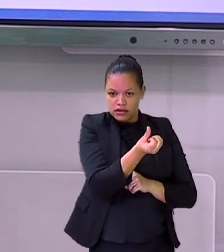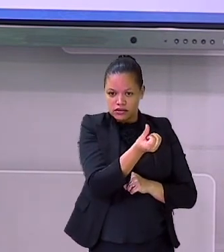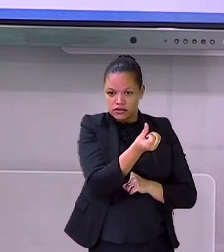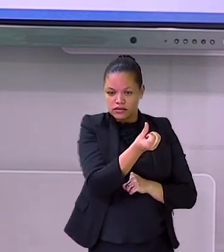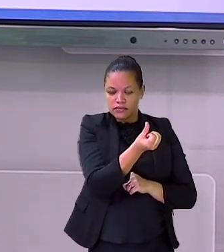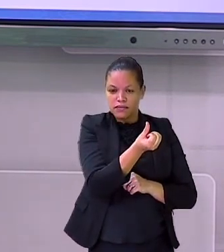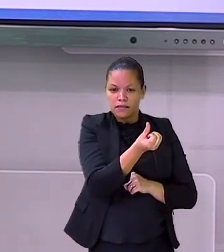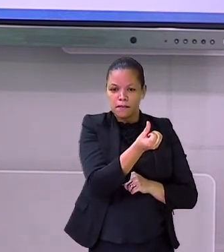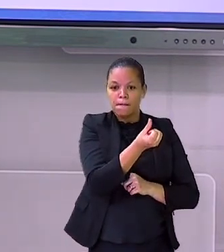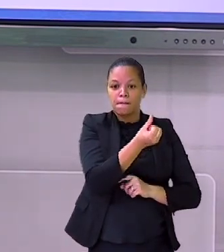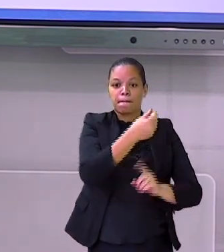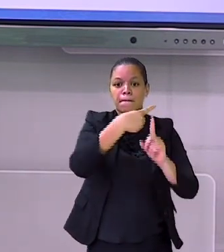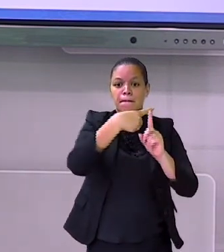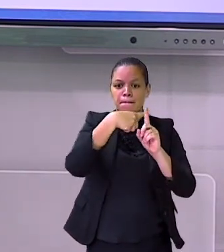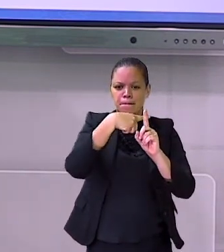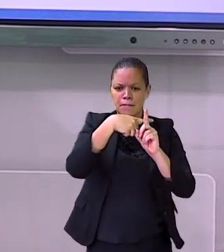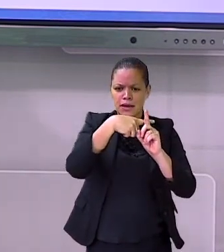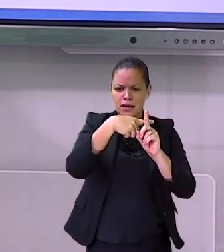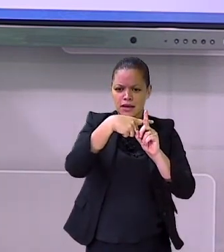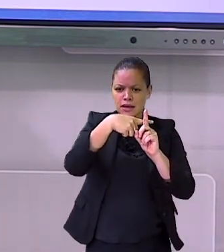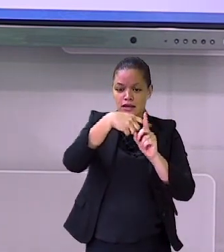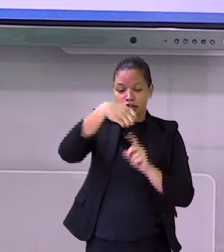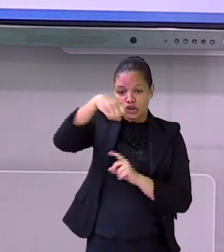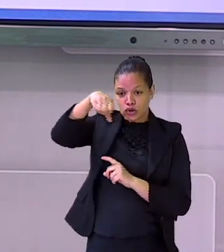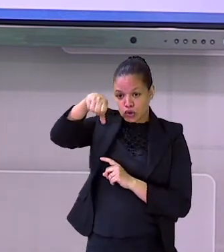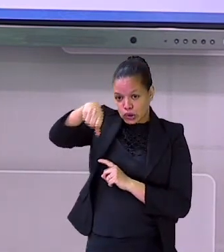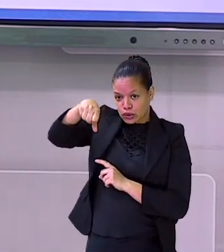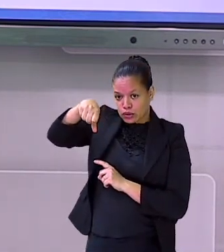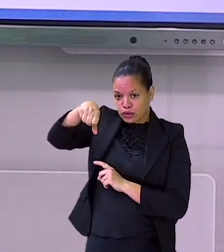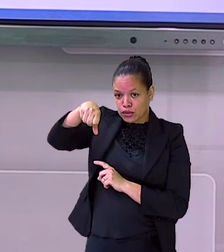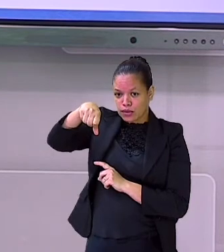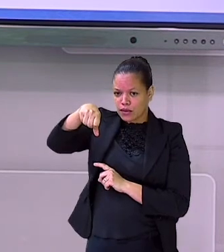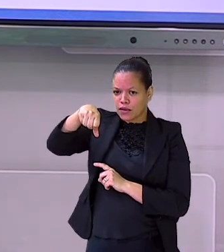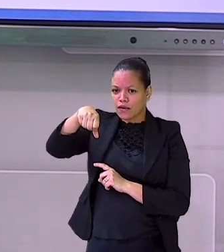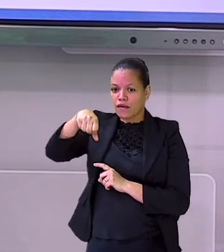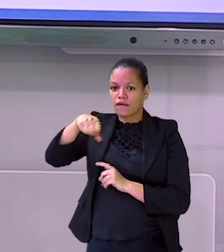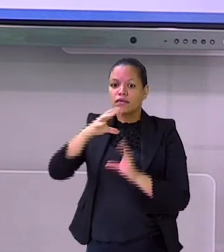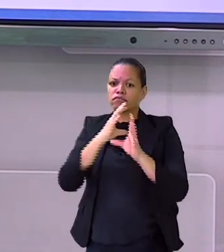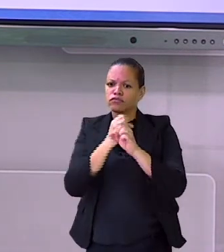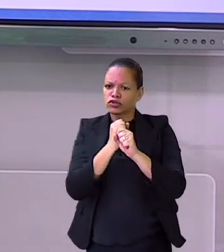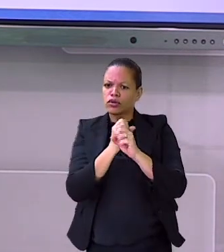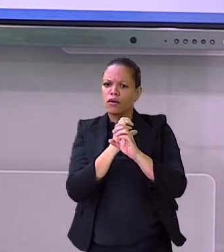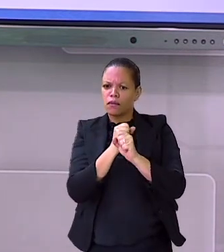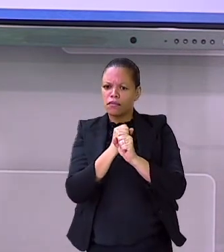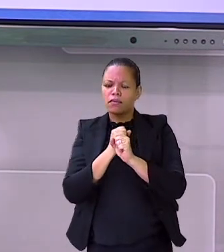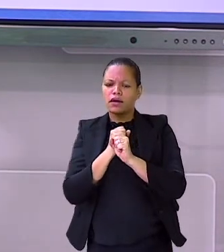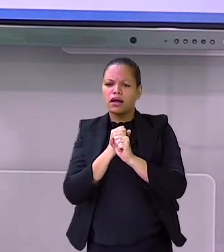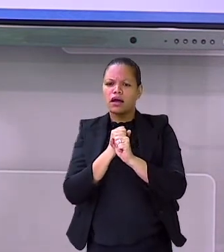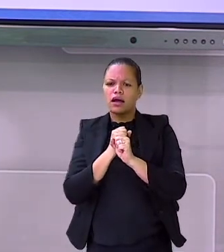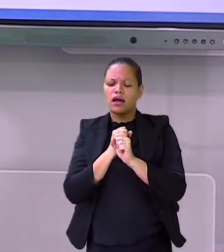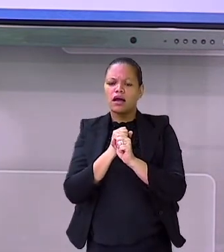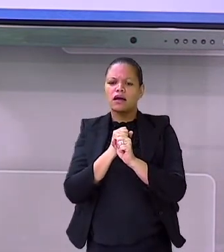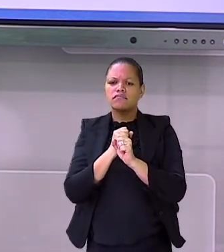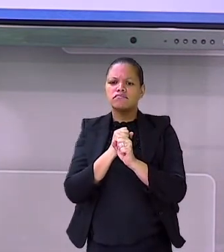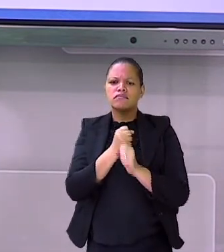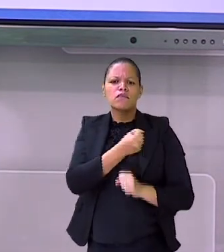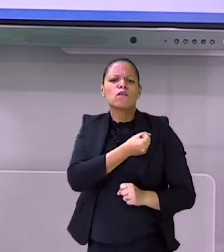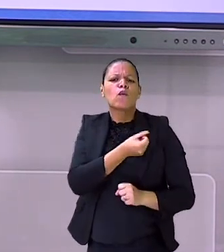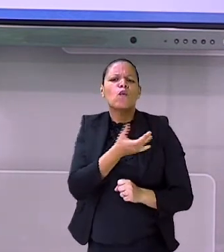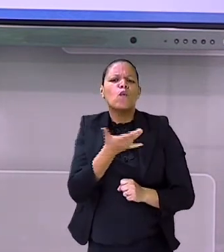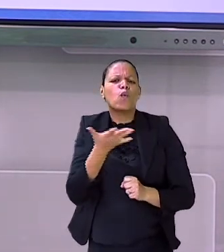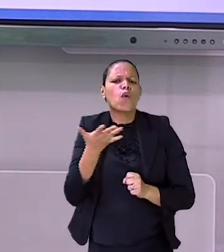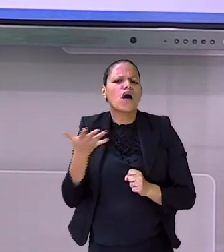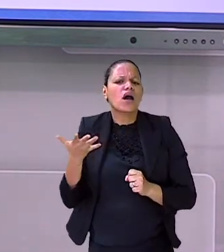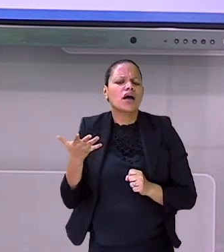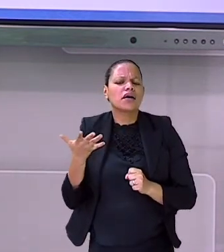16. 16 mais 9. Vamos lá? 16, 17,